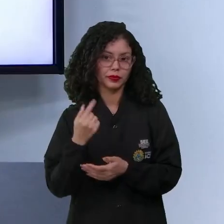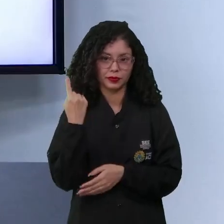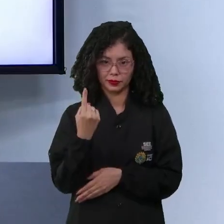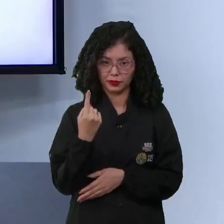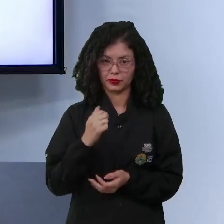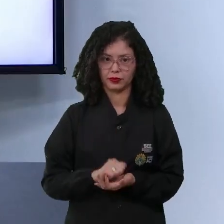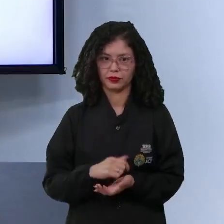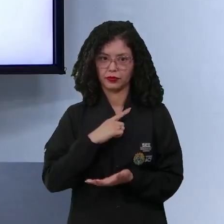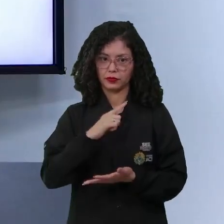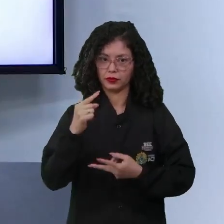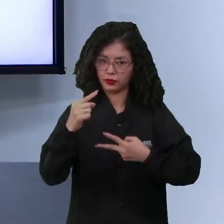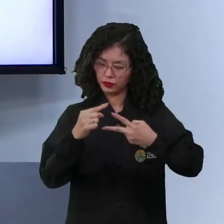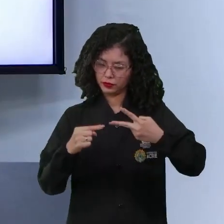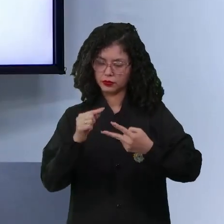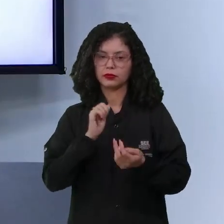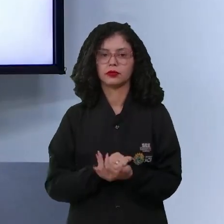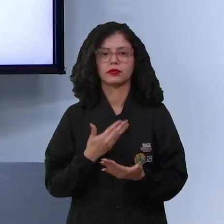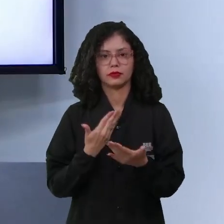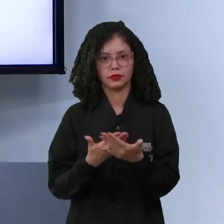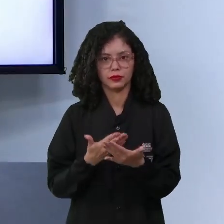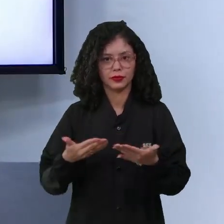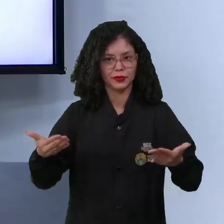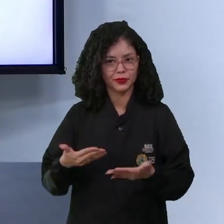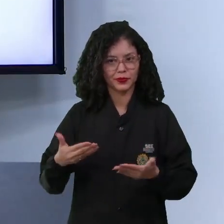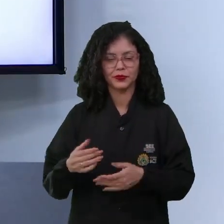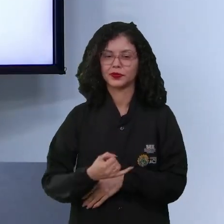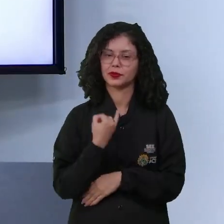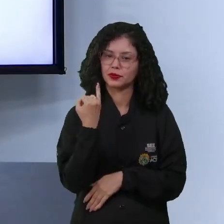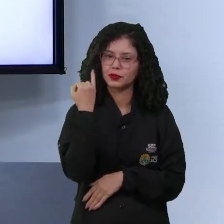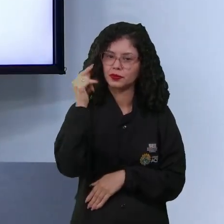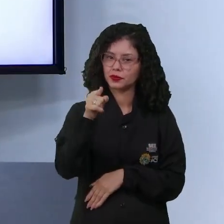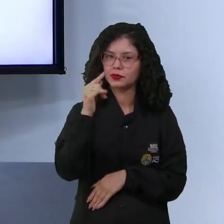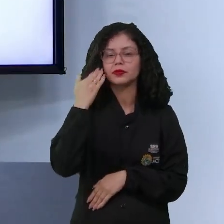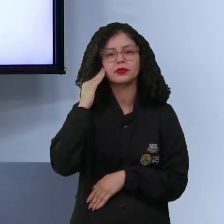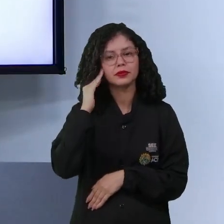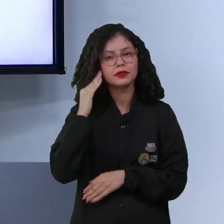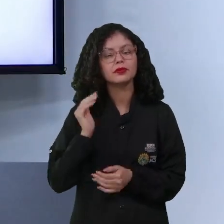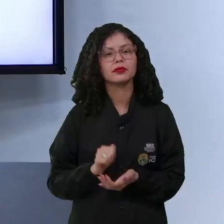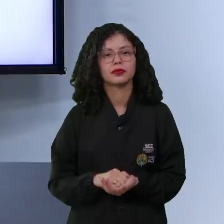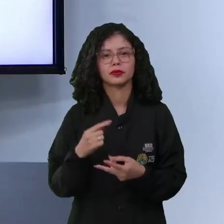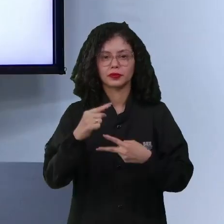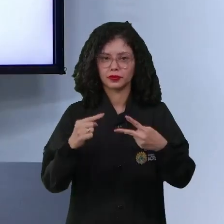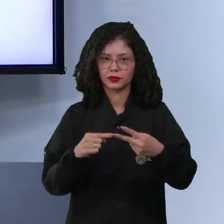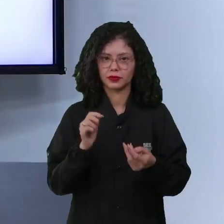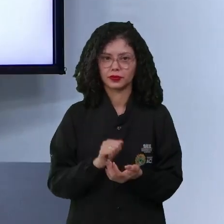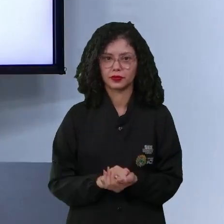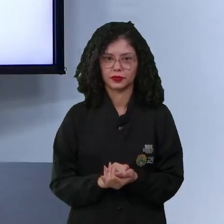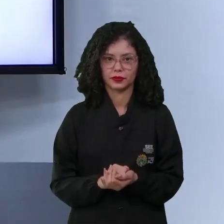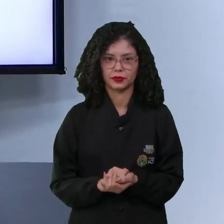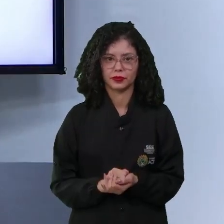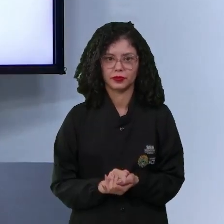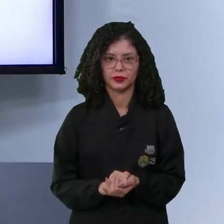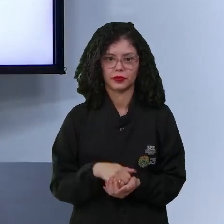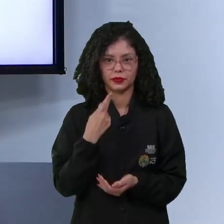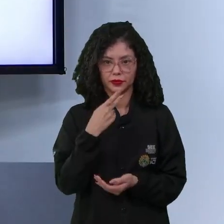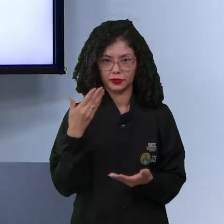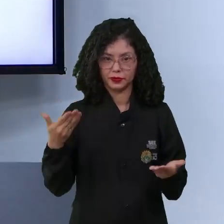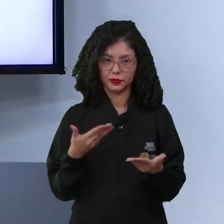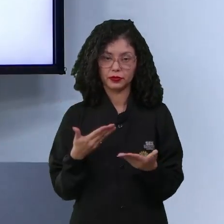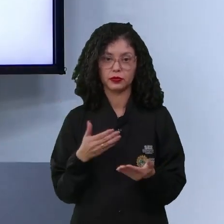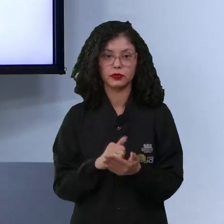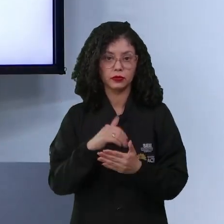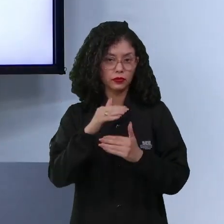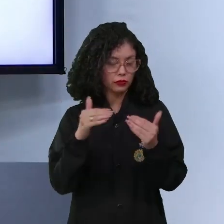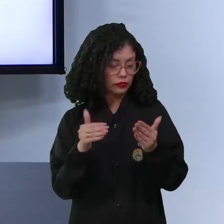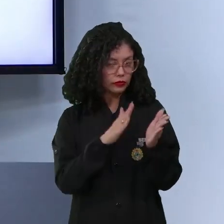1. Nós teremos duas partes dessa aula e é importante que você entenda as duas partes que serão ministradas. Tudo